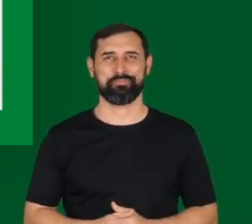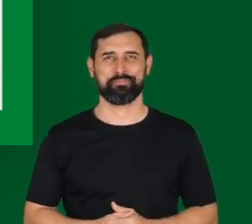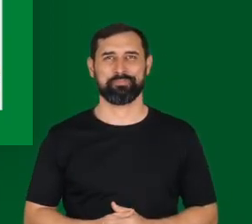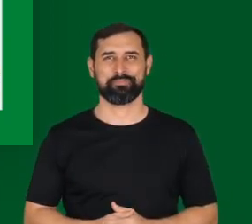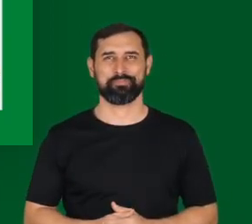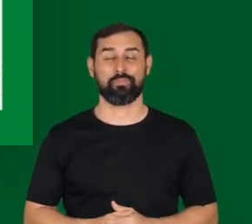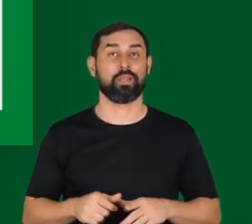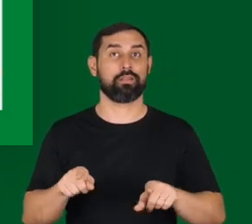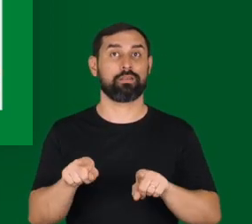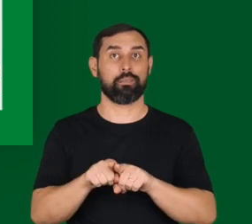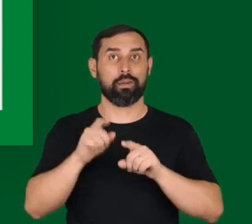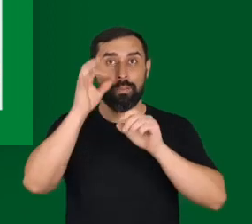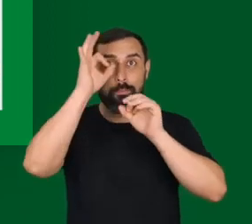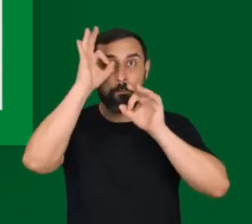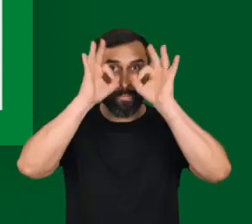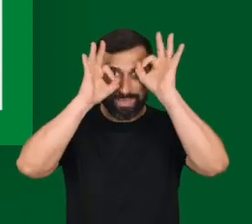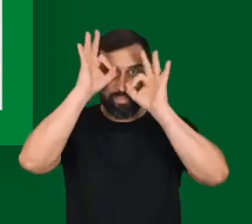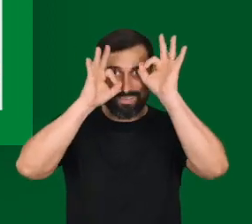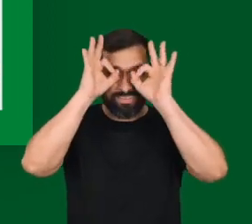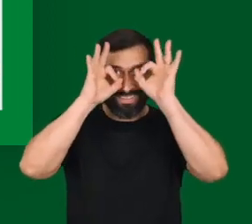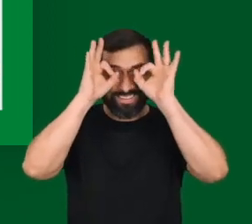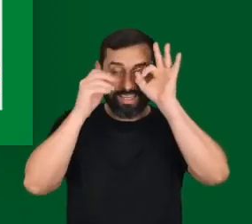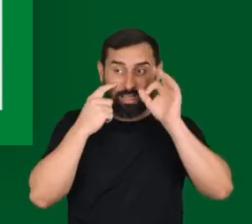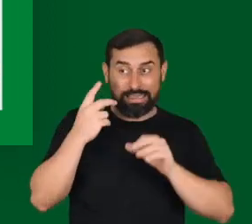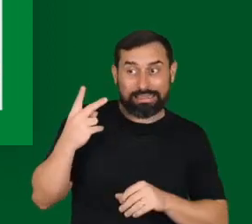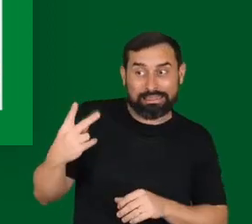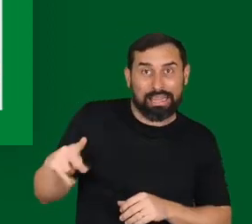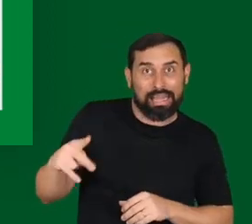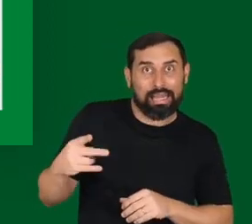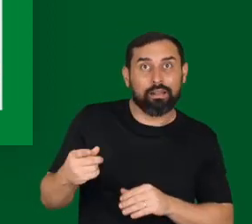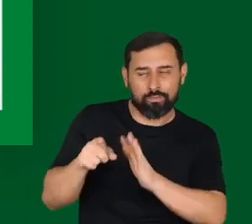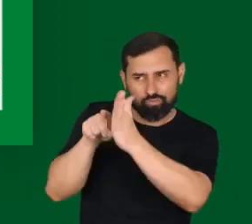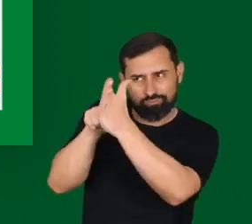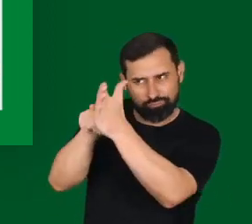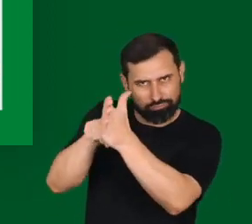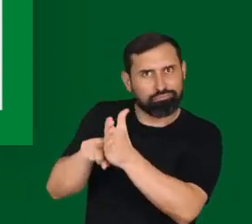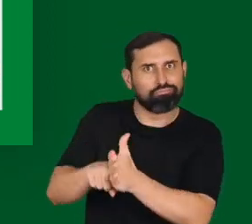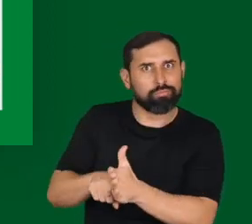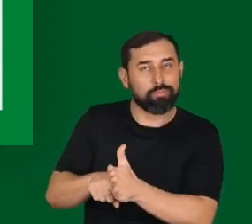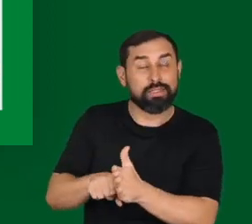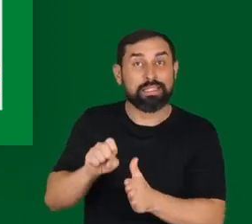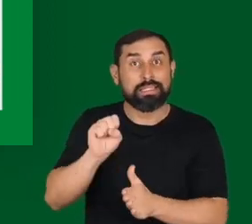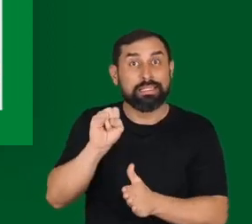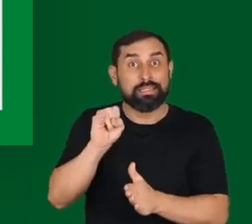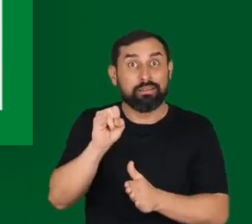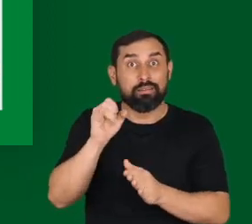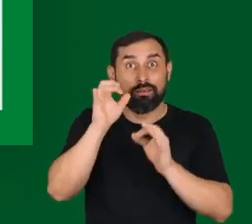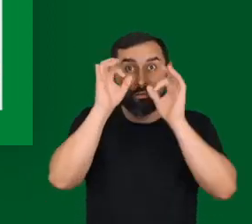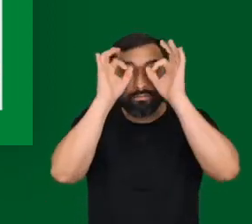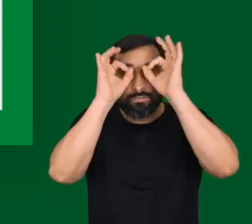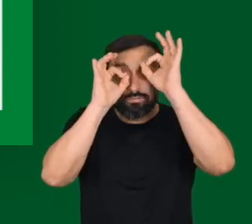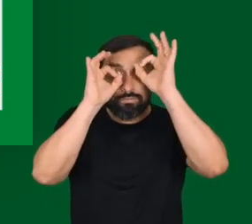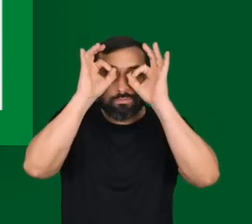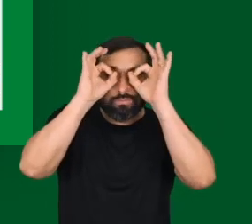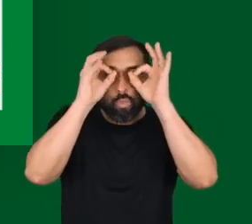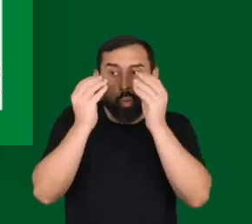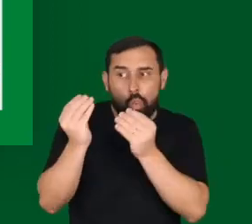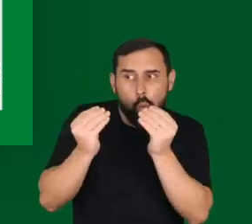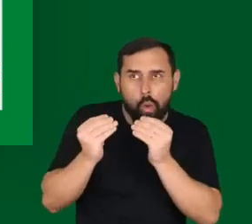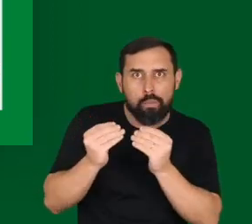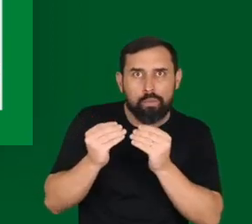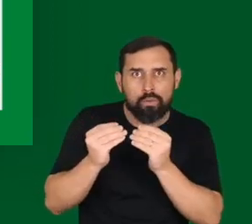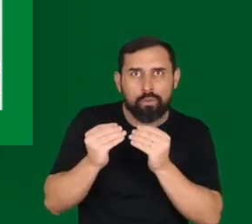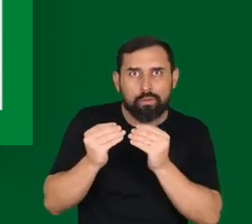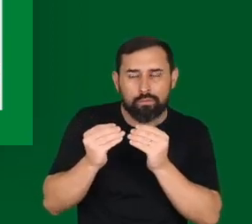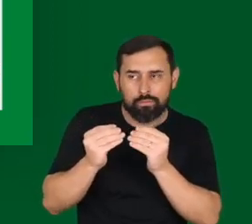Além da questão pupilar, né? Então, não trouxe o slide aqui, mas a gente avalia a resposta pupilar. Então, se as pupilas estão isocóricas,